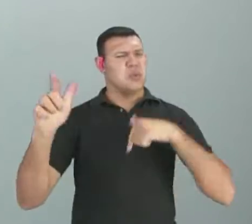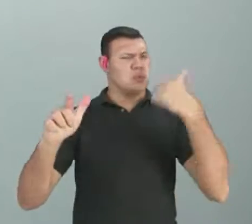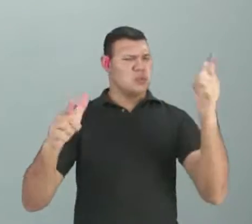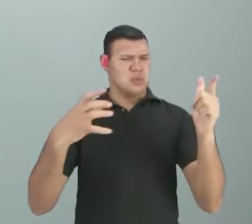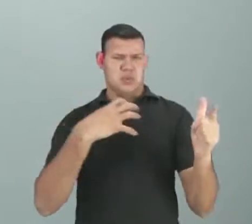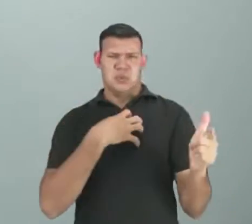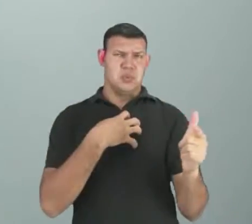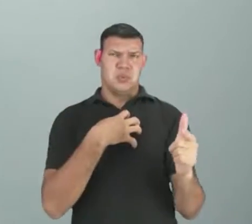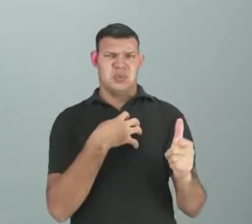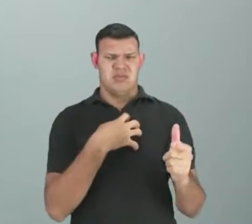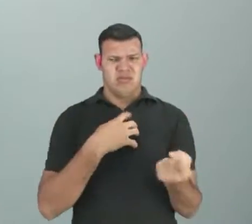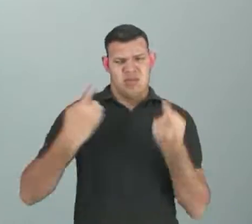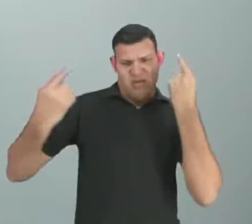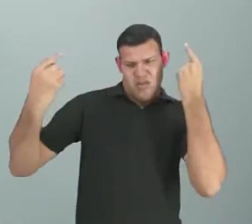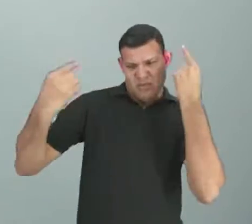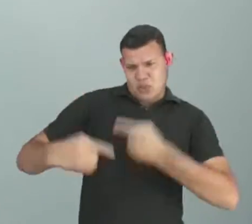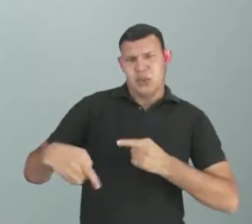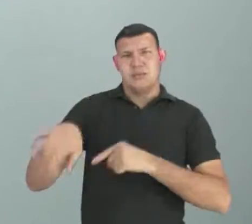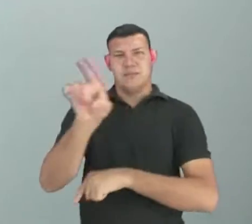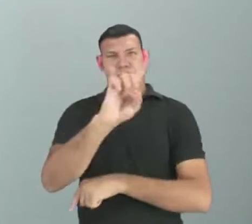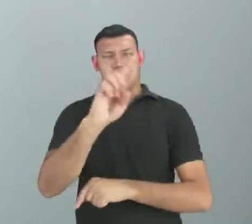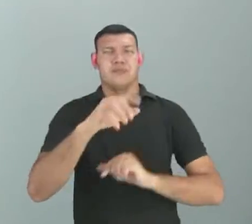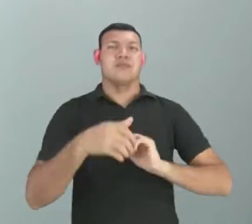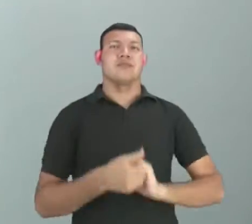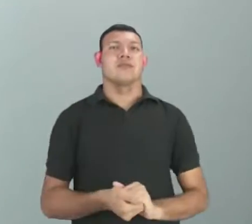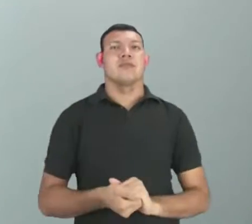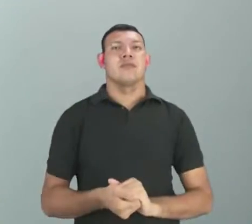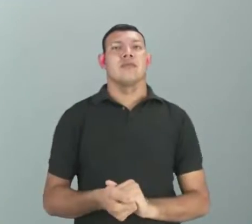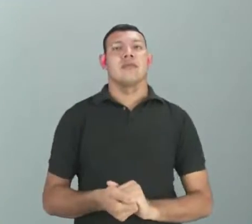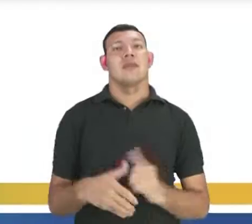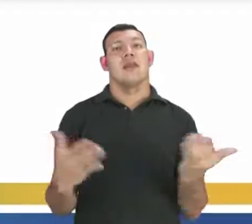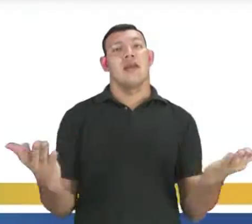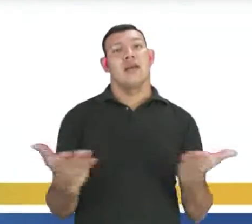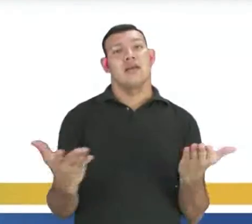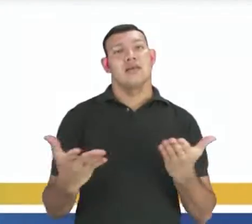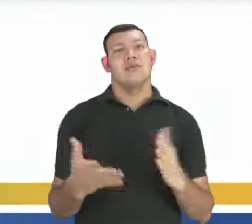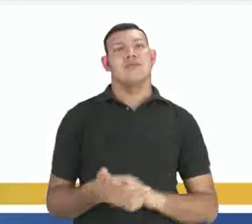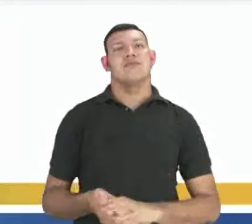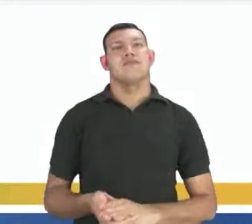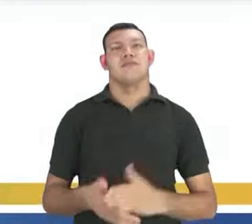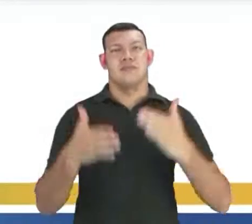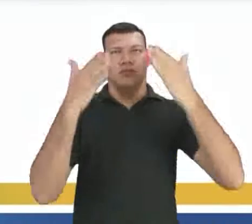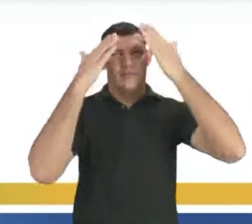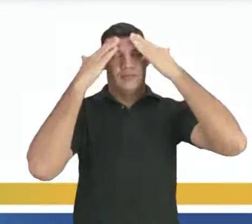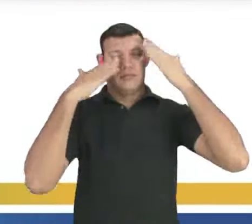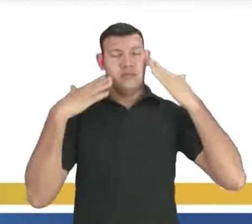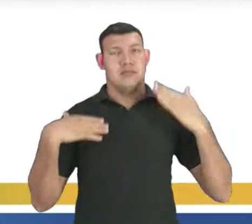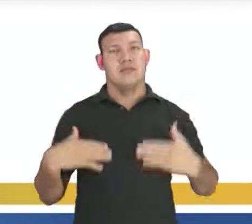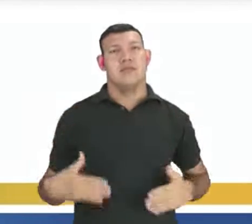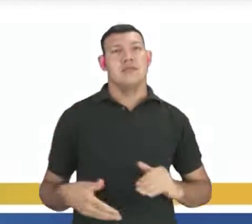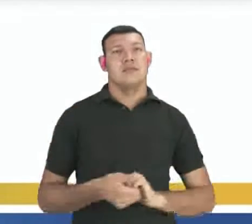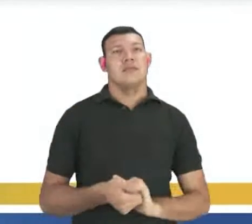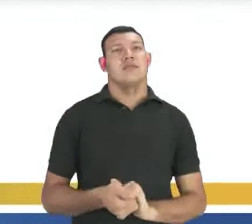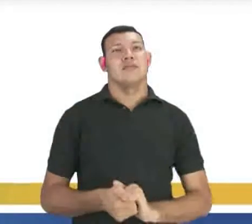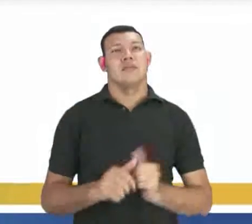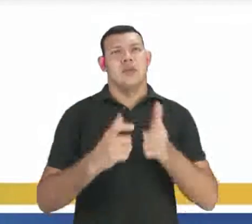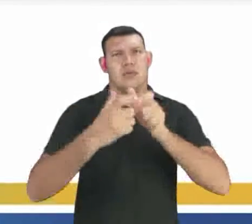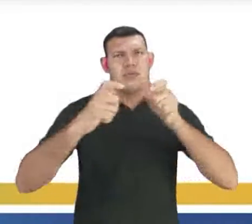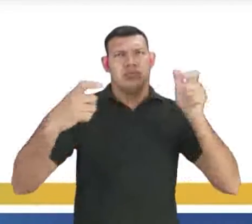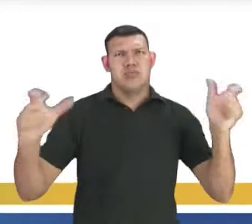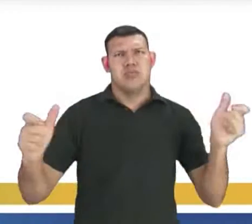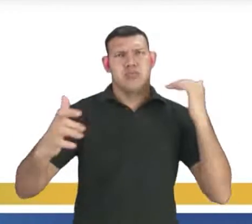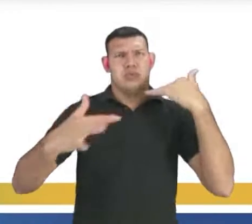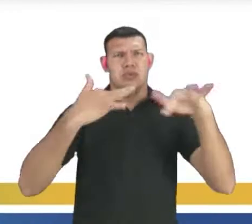ser competitivas, né? Vamos lá sobre o condicionamento físico agora. Por abrangerem uma gama infinita